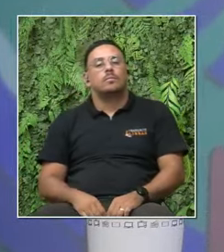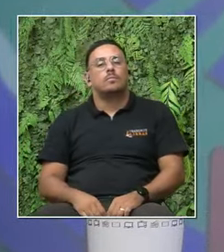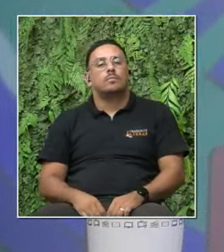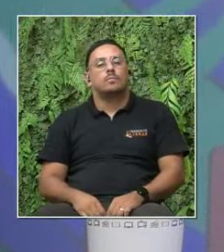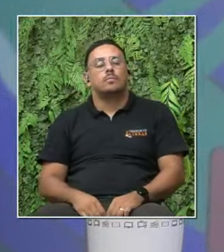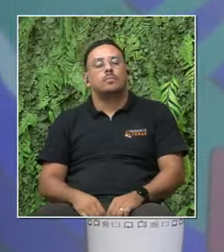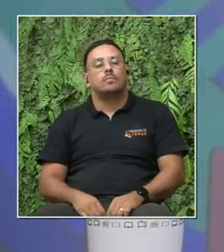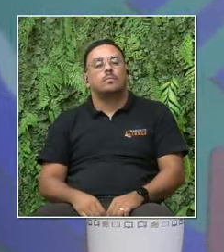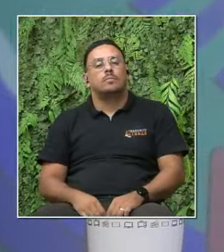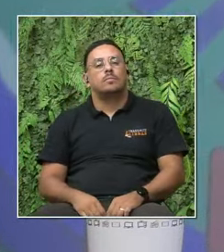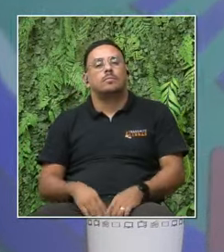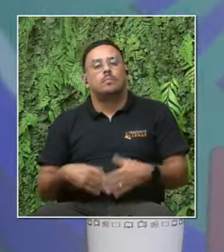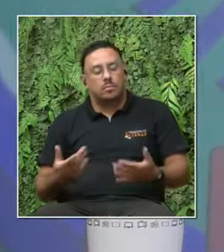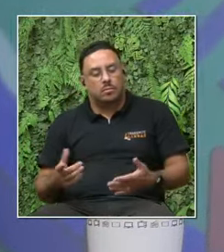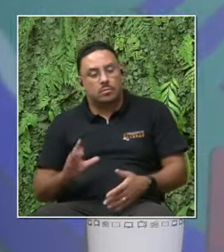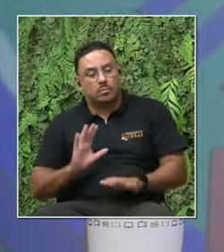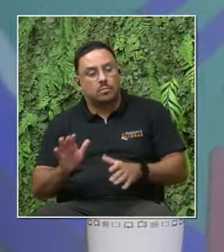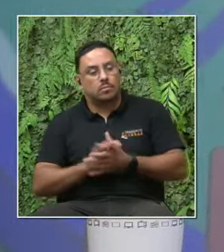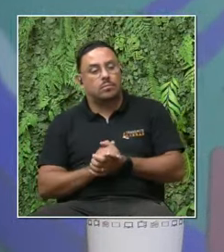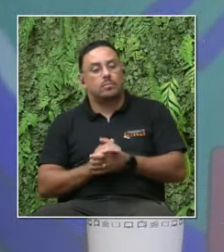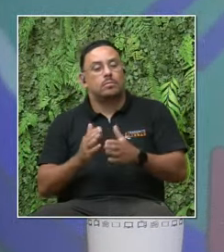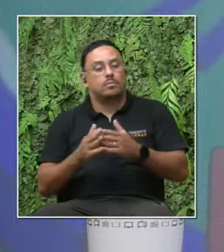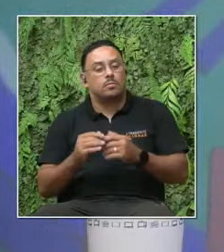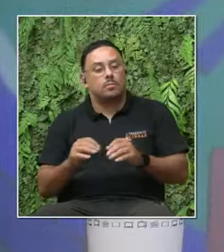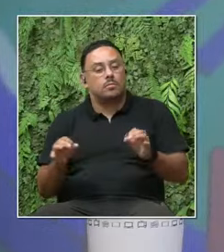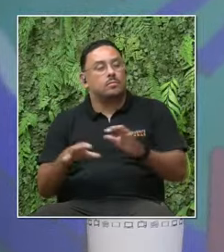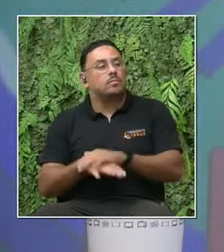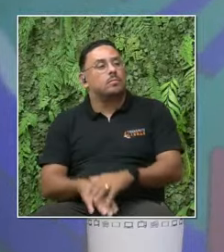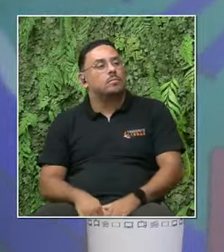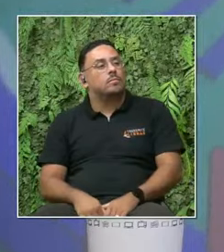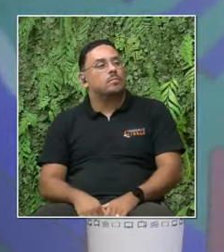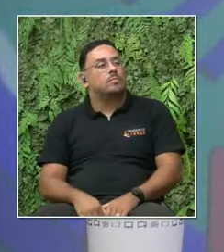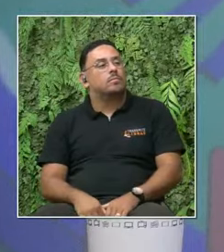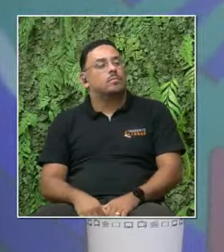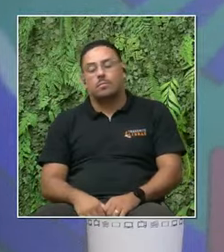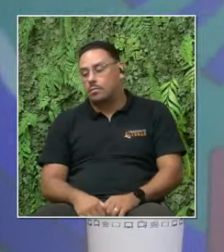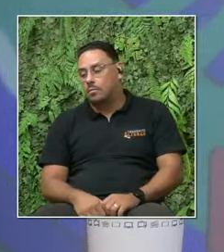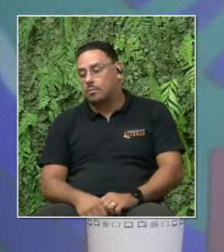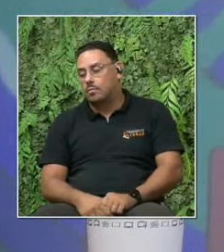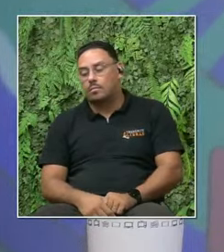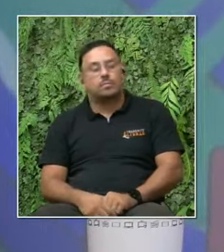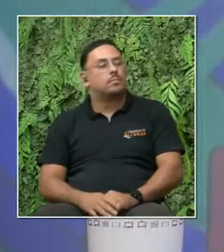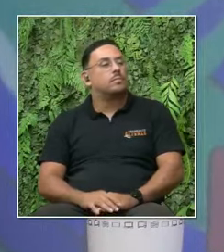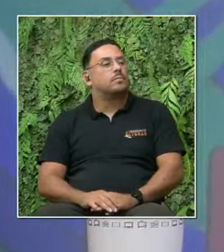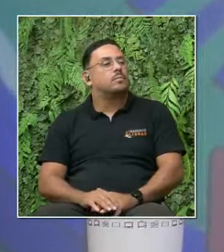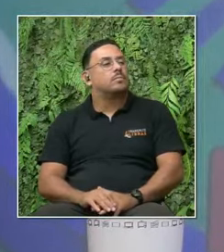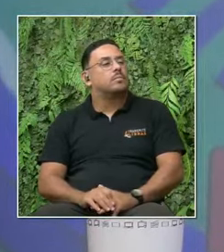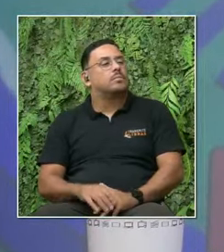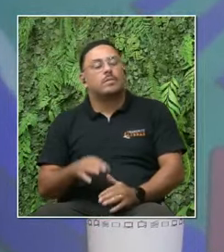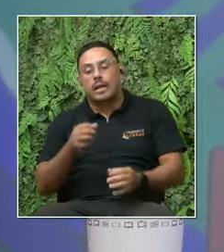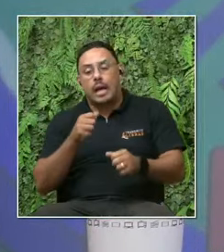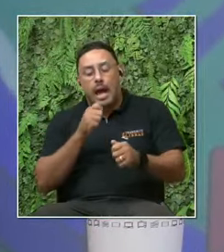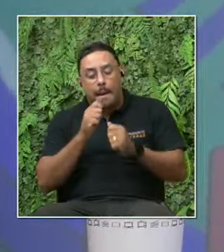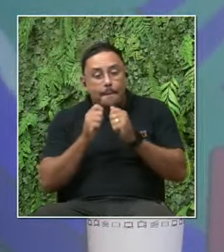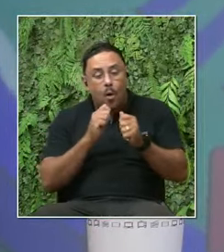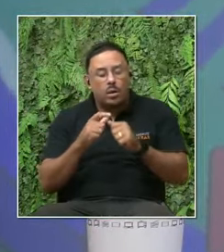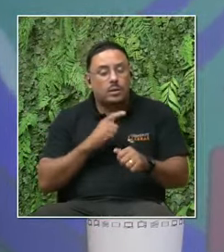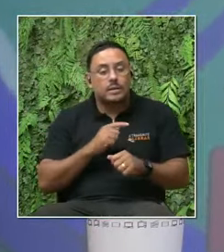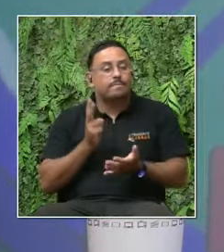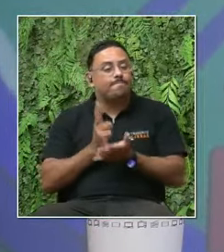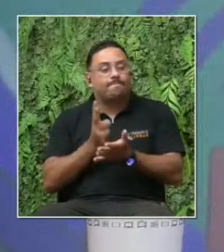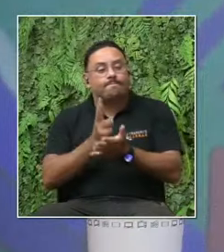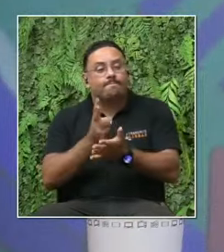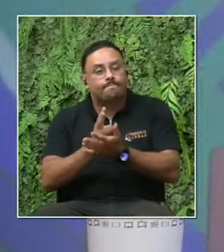Fala Não não chamar mas pode terminar a frase depois você me chama não é porque repóter cara tem